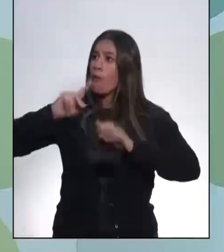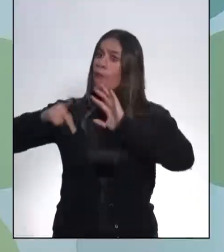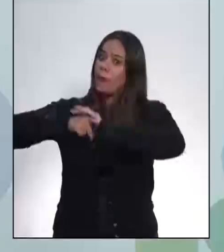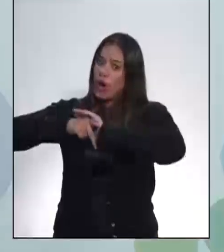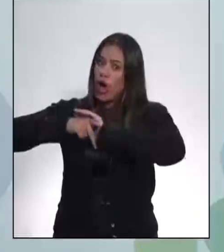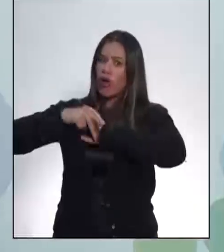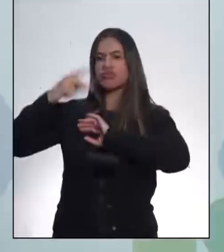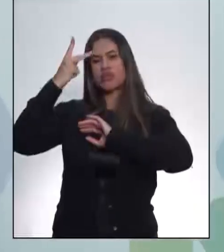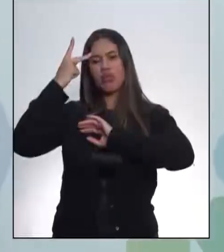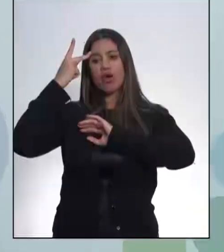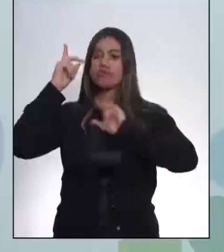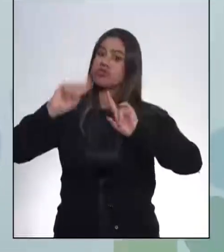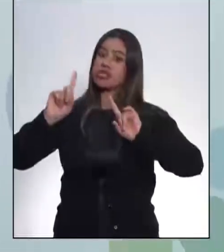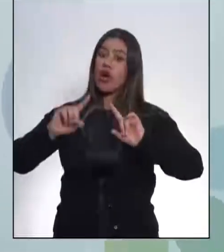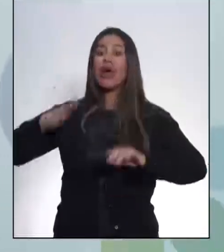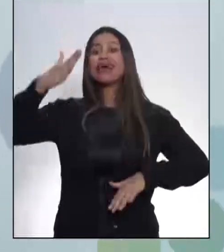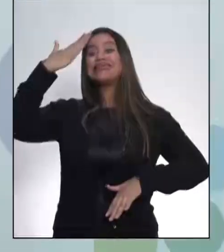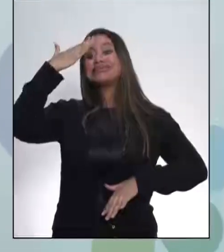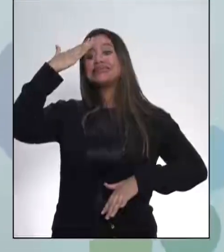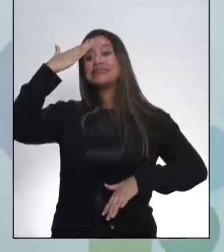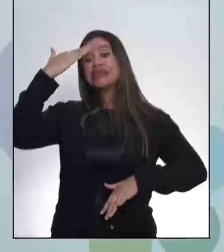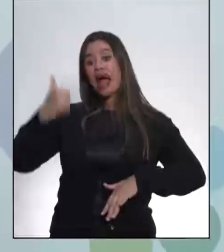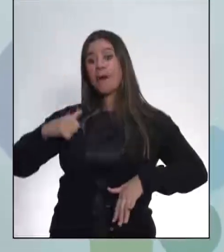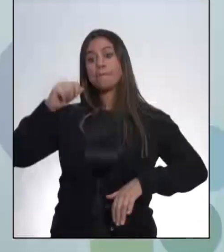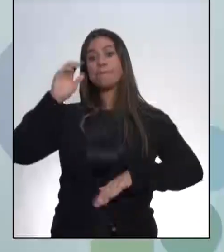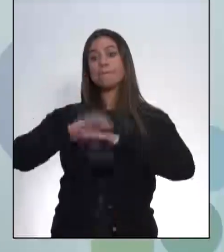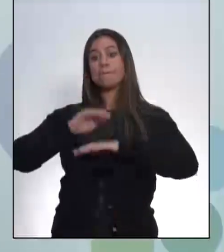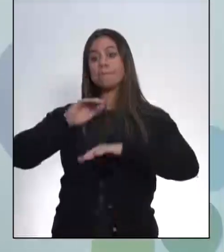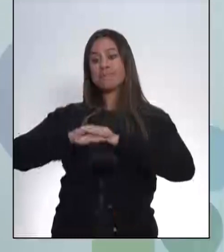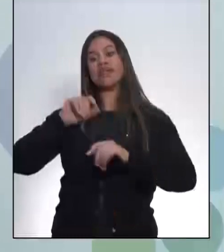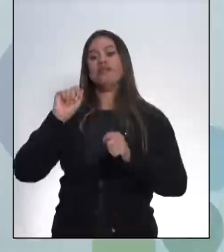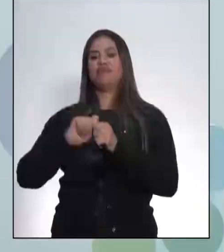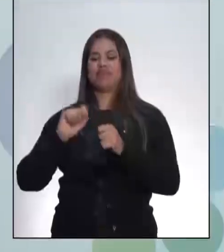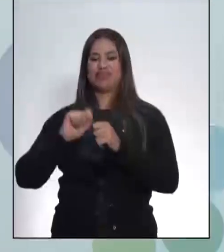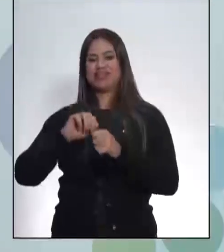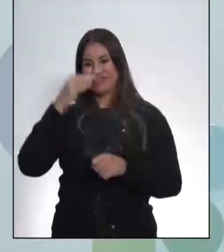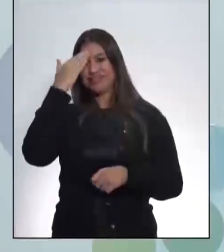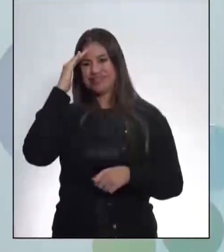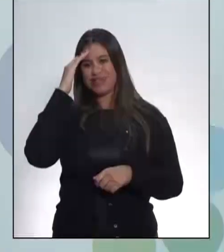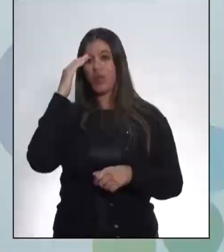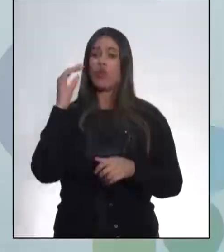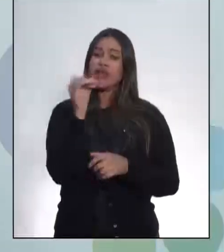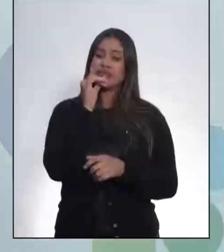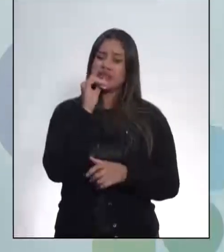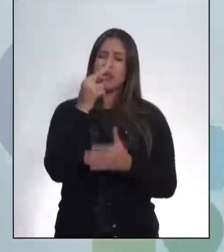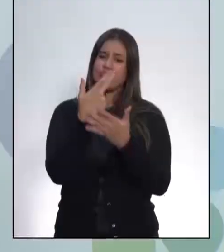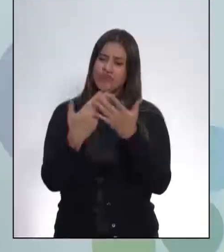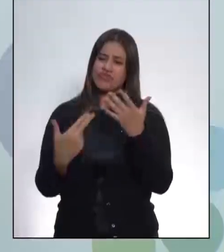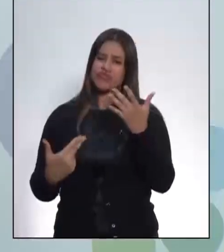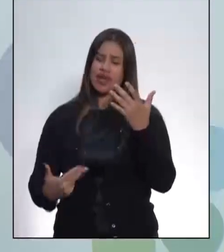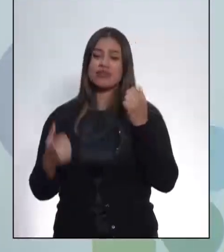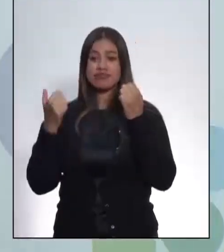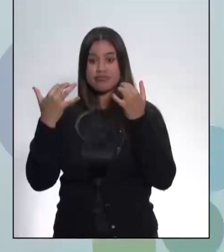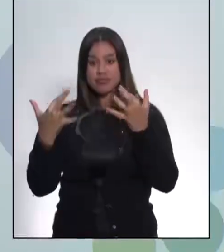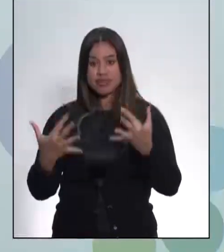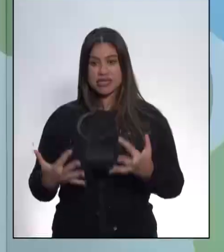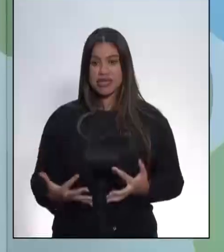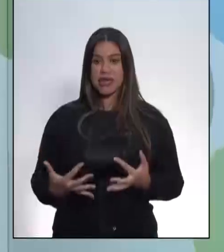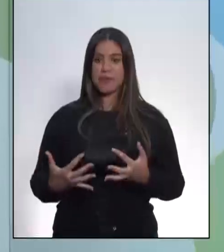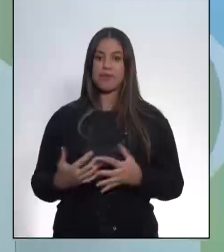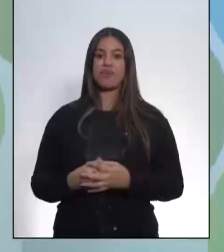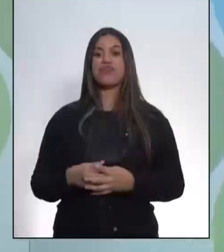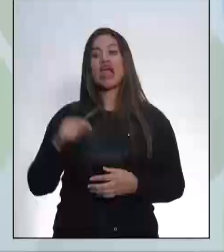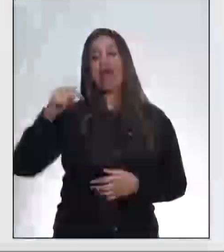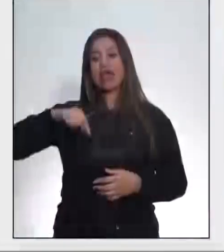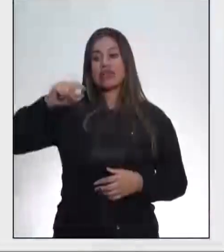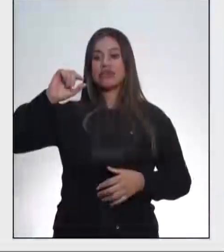só. São Paulo eu acabei de dar. Catira, né? O samba, a gloriosa Unidos de Vila Maria, o Virada Paulista. Então veja lá. Carnaval é reconhecido